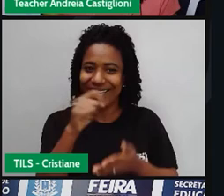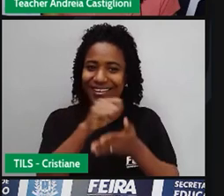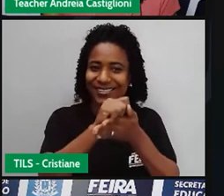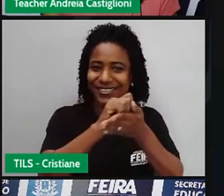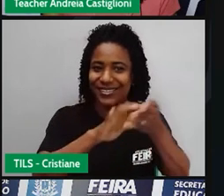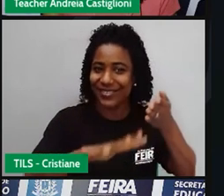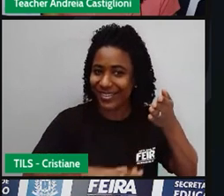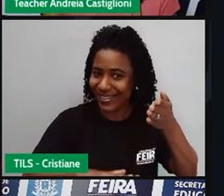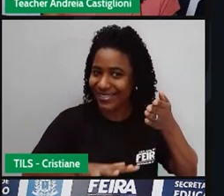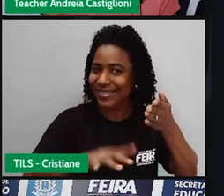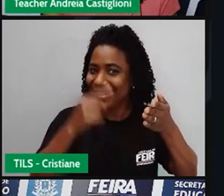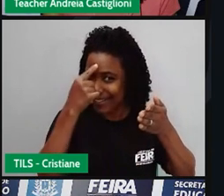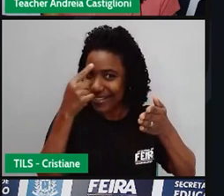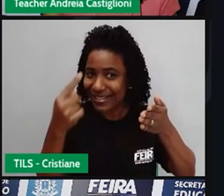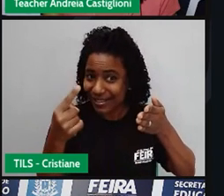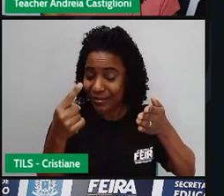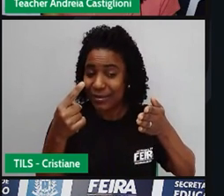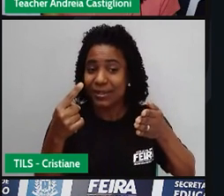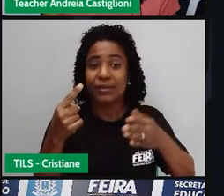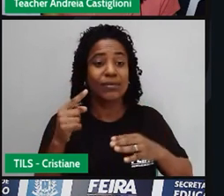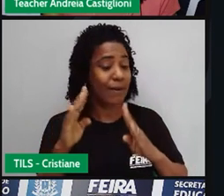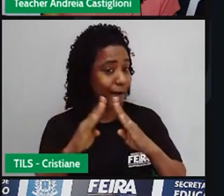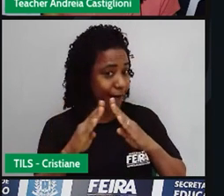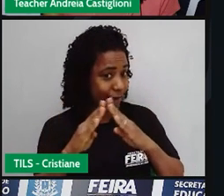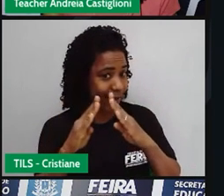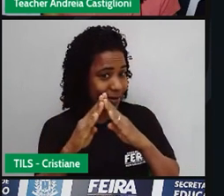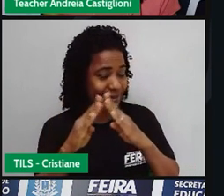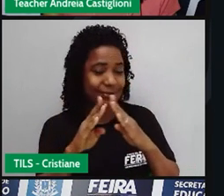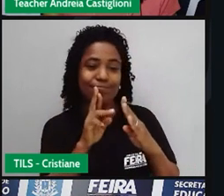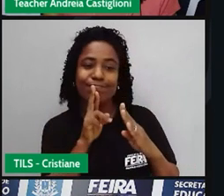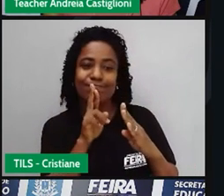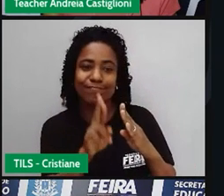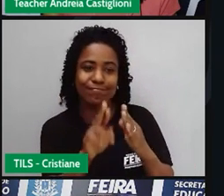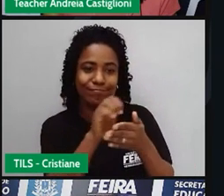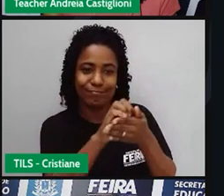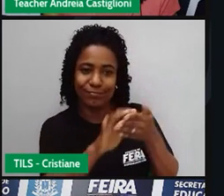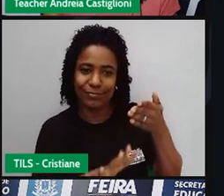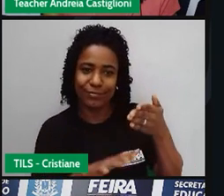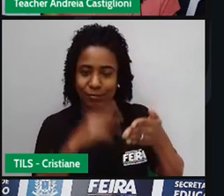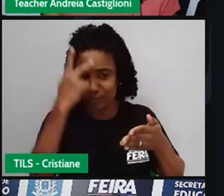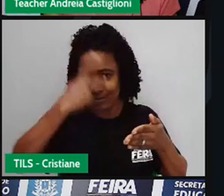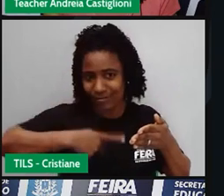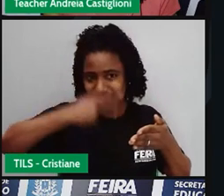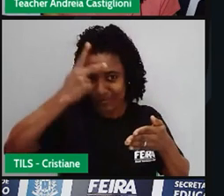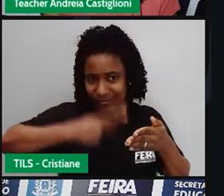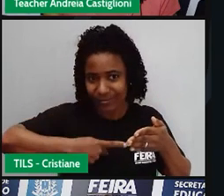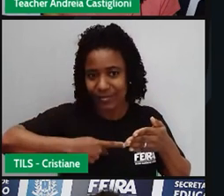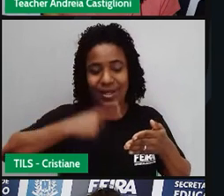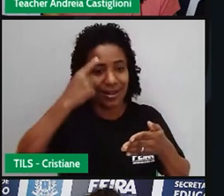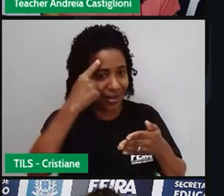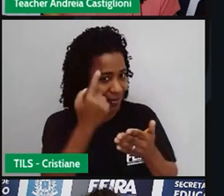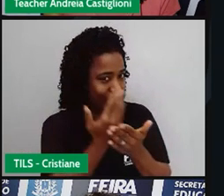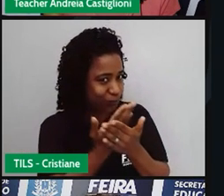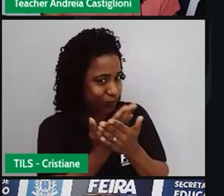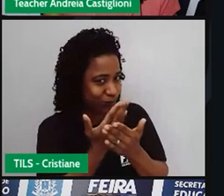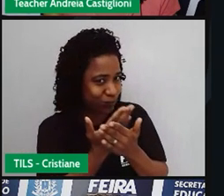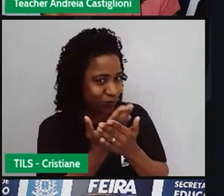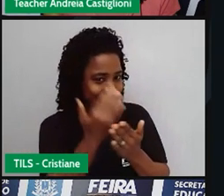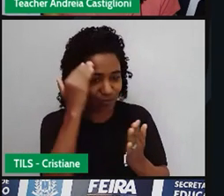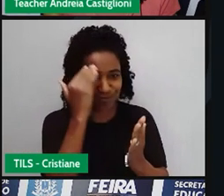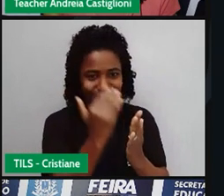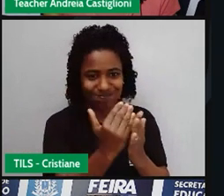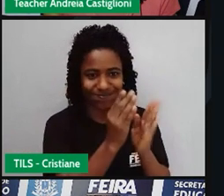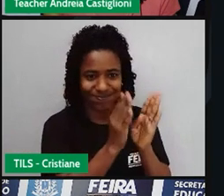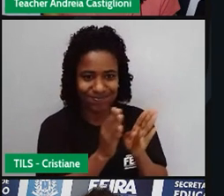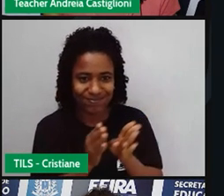aquele desafio que você vai realizar em sua casa sozinho cheguei com aquela rotina de estudos